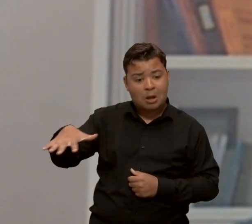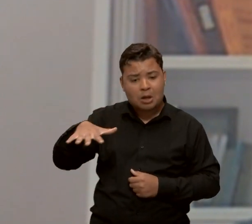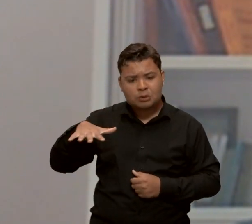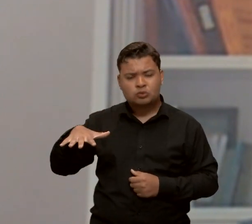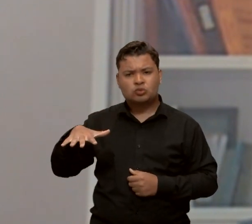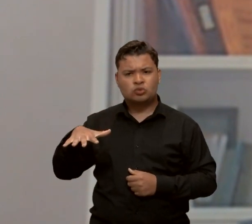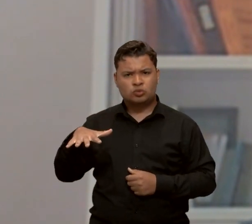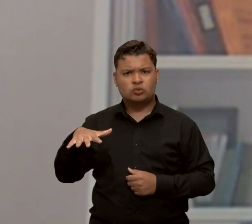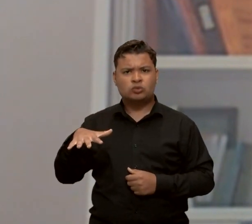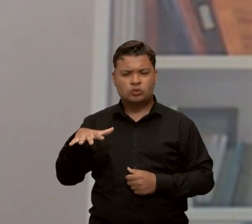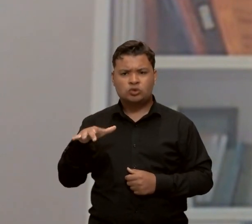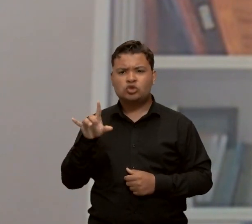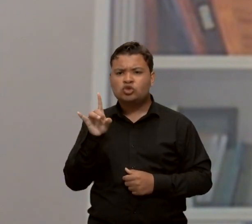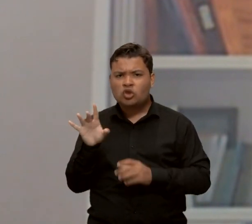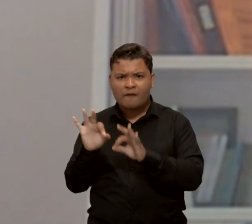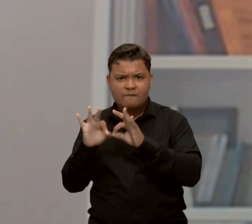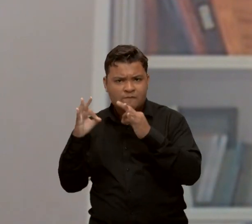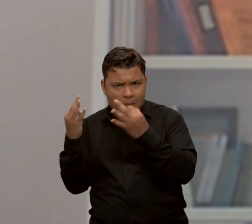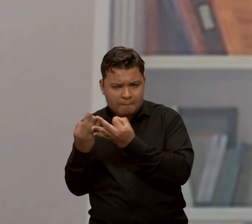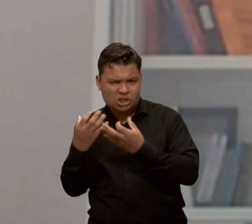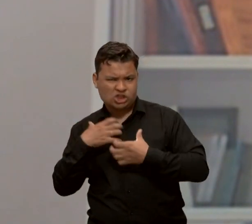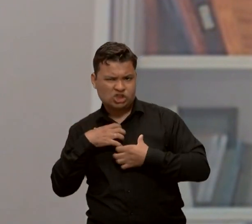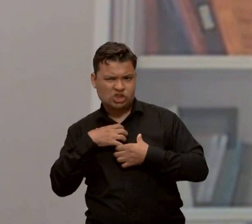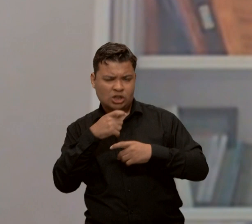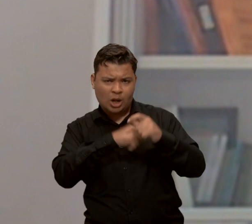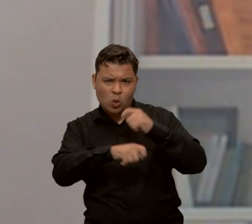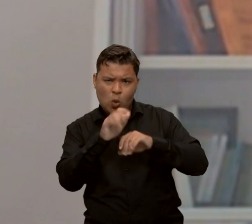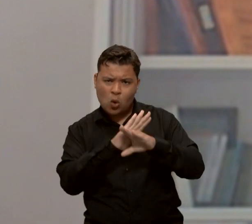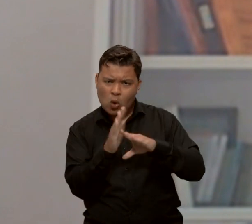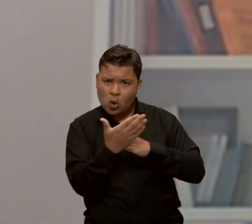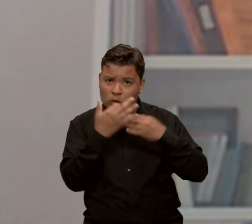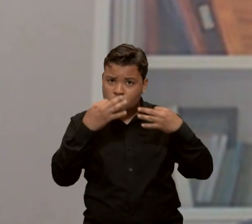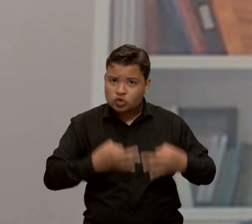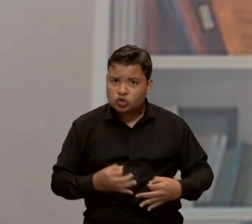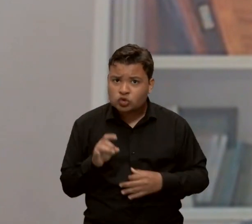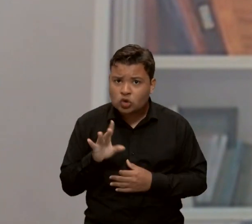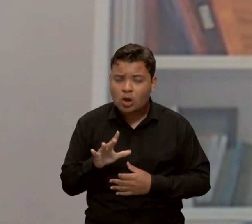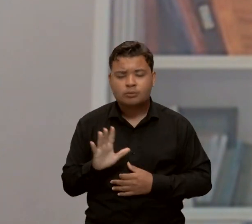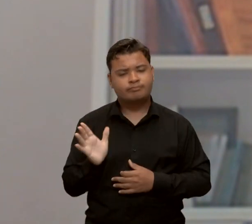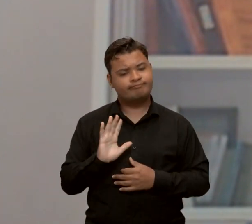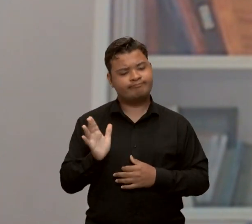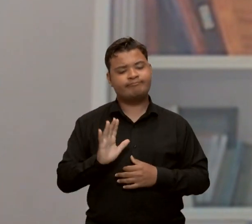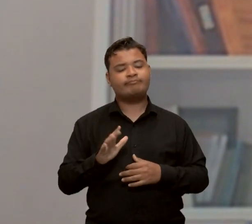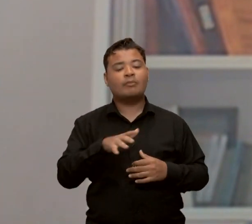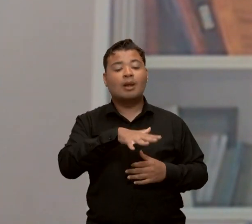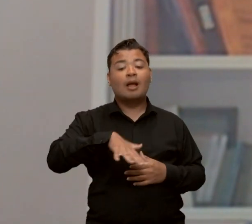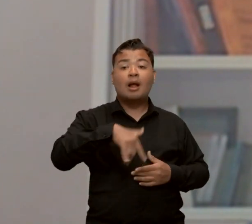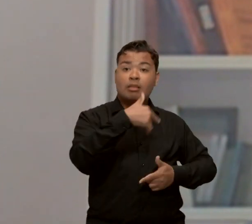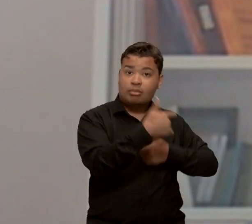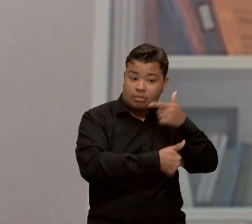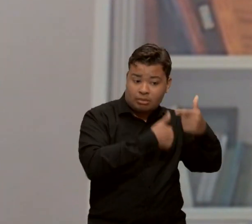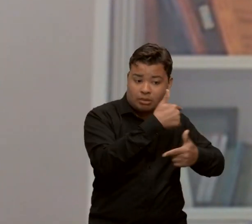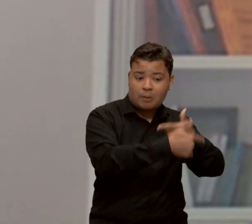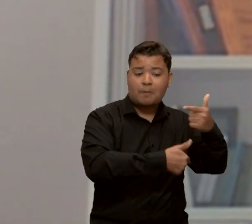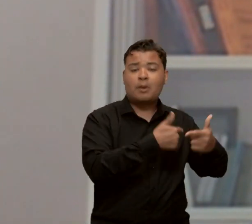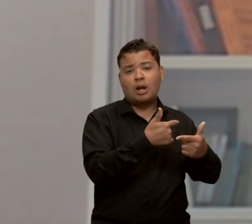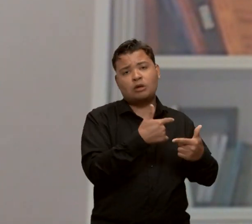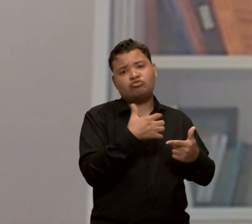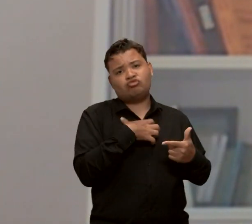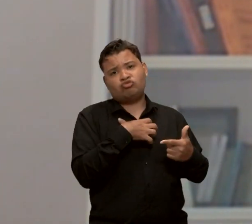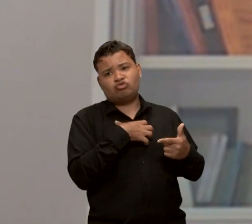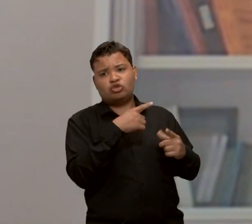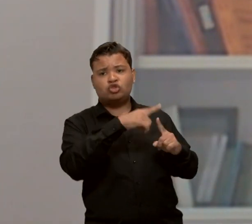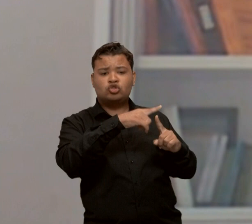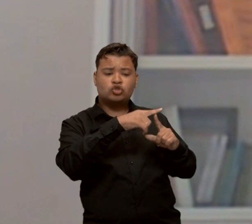exclusividade também do núcleo familiar. No ambiente de trabalho, dependendo, né, da situação que está colocado esse